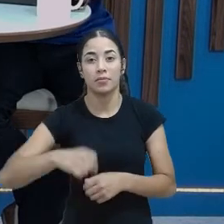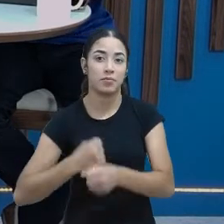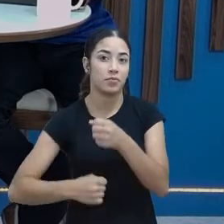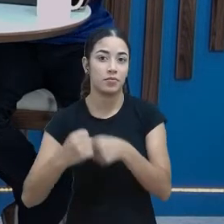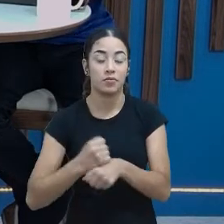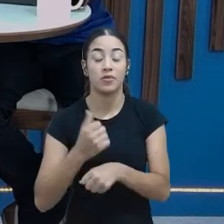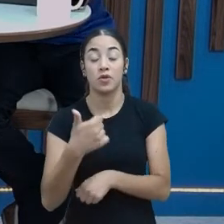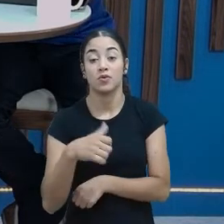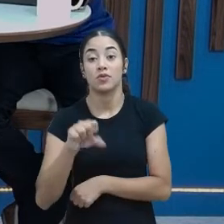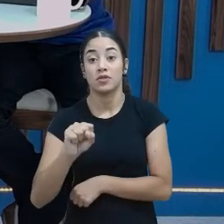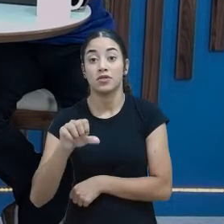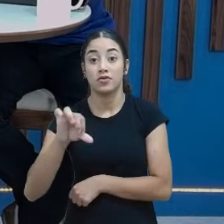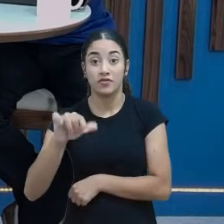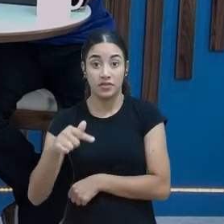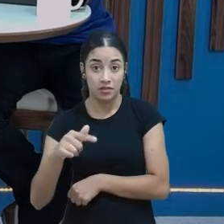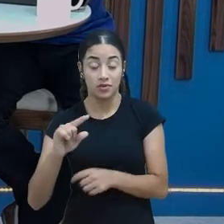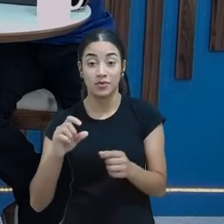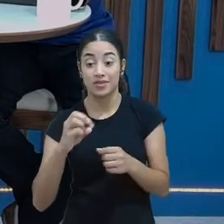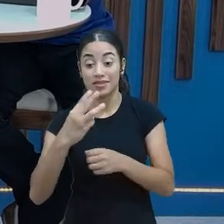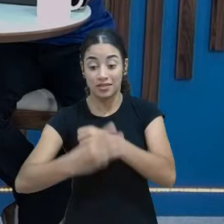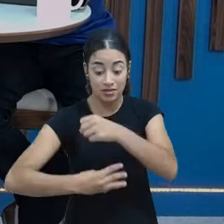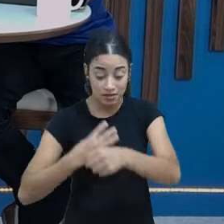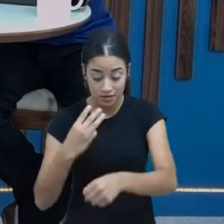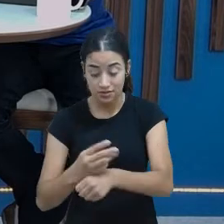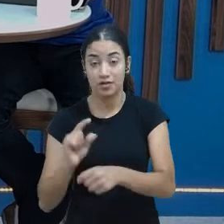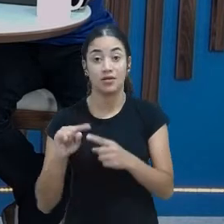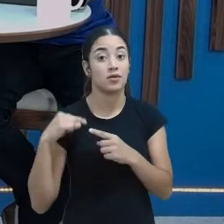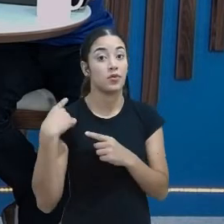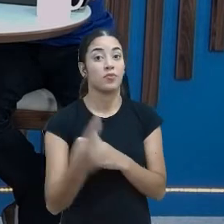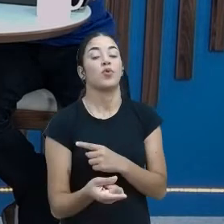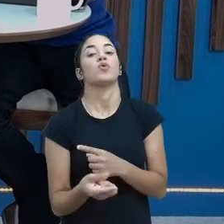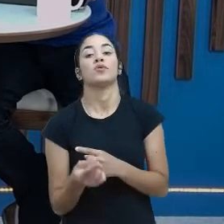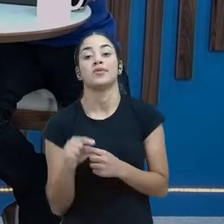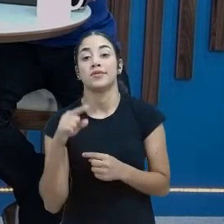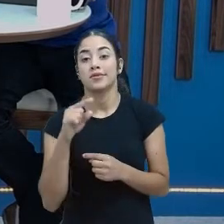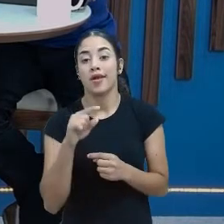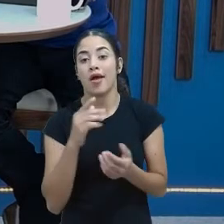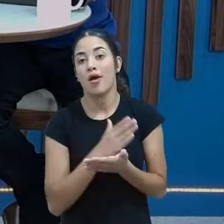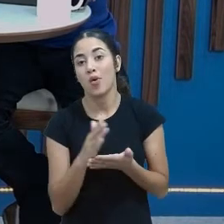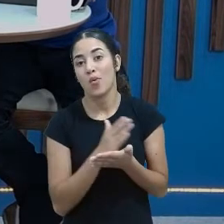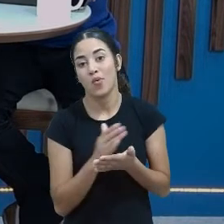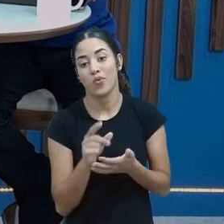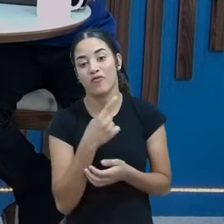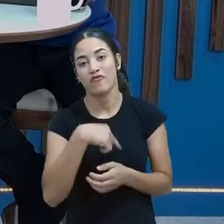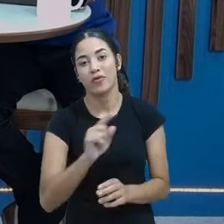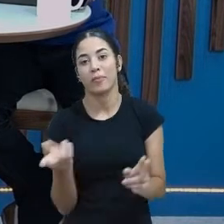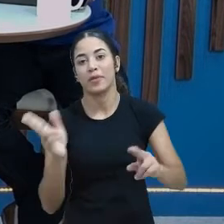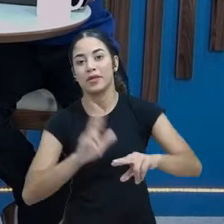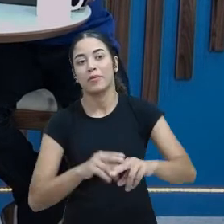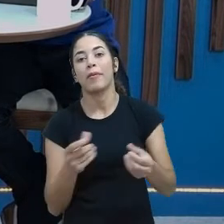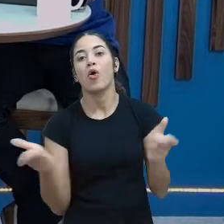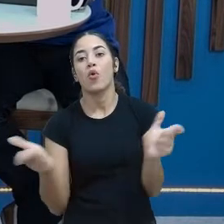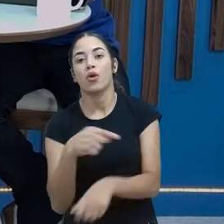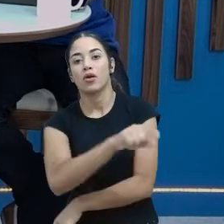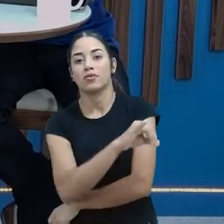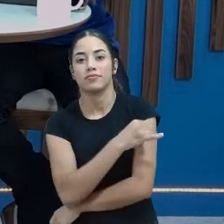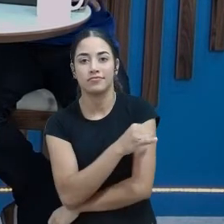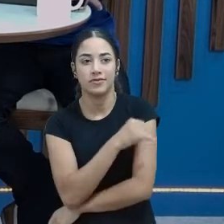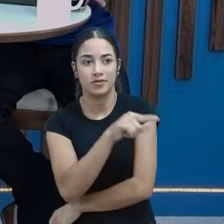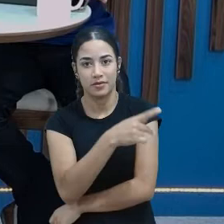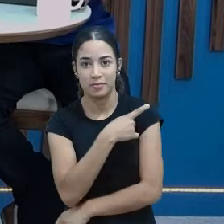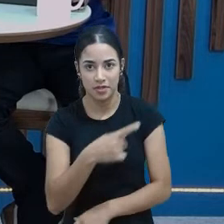1897. Então, 3 anos depois, alguns foram levados presos para o Rio de Janeiro. Então, quando chegou lá, o presidente da